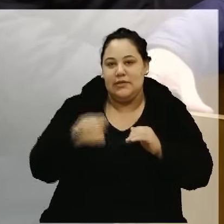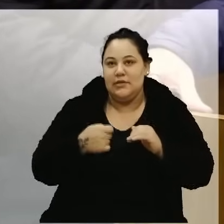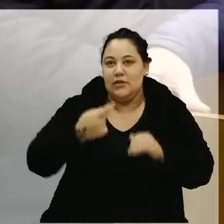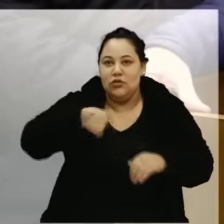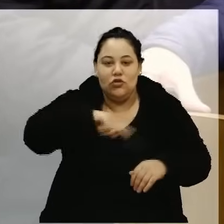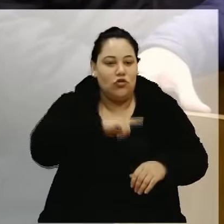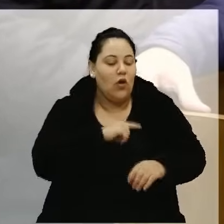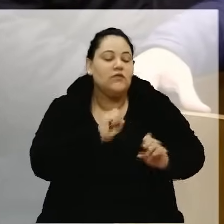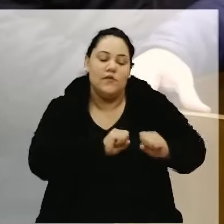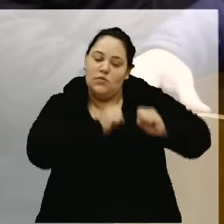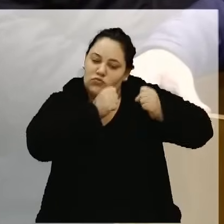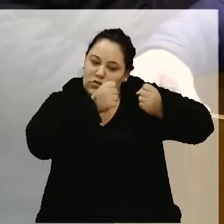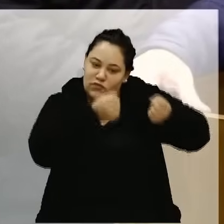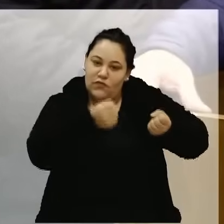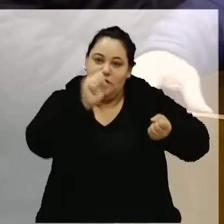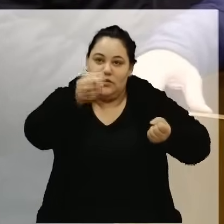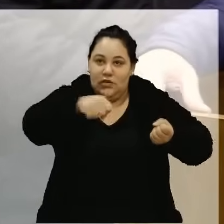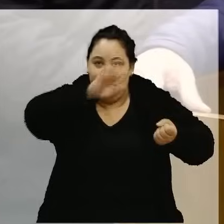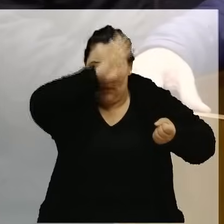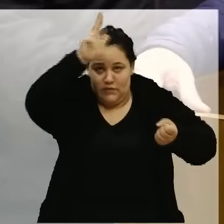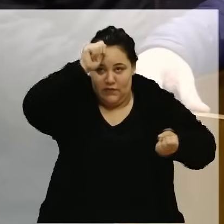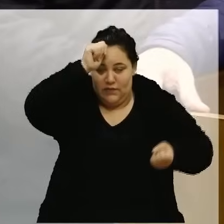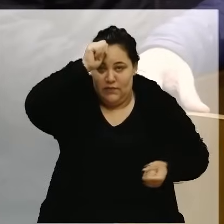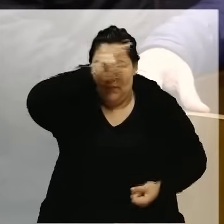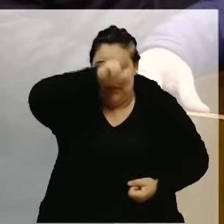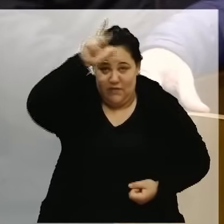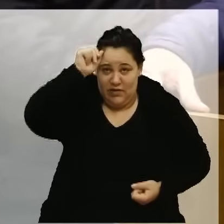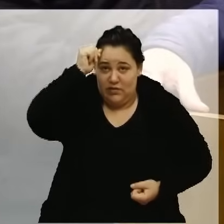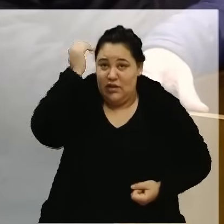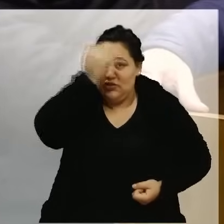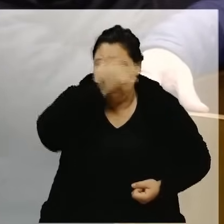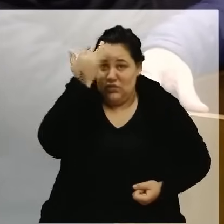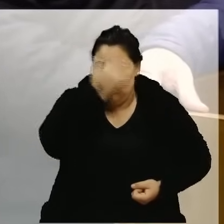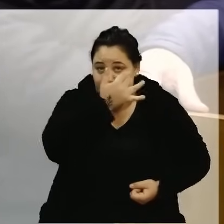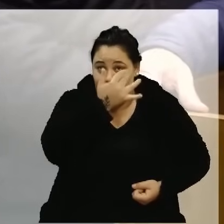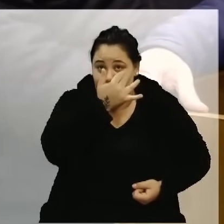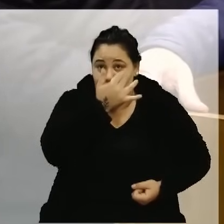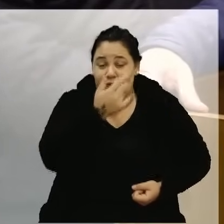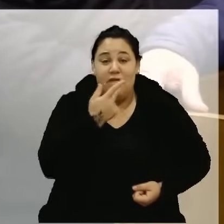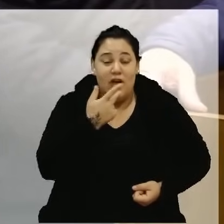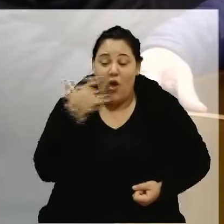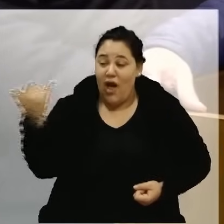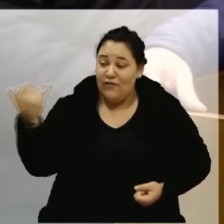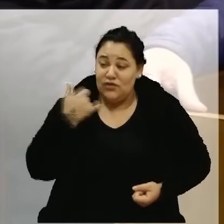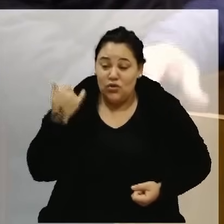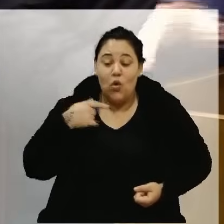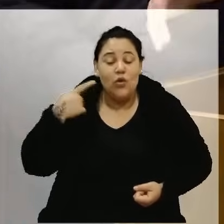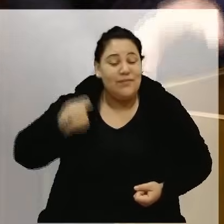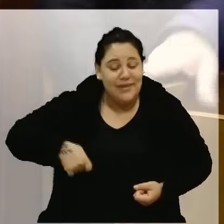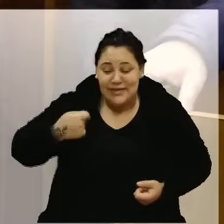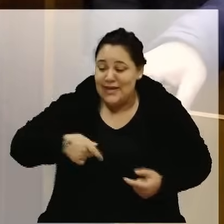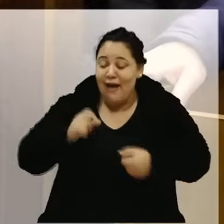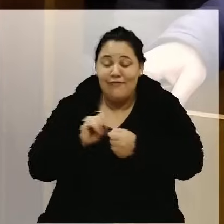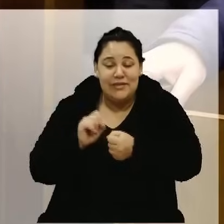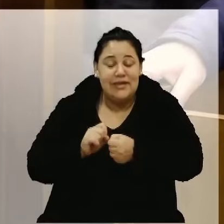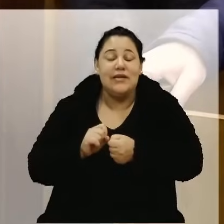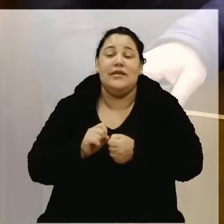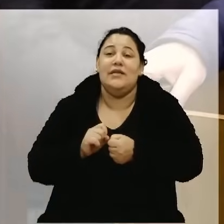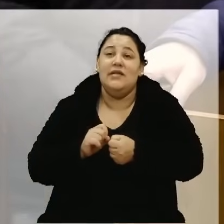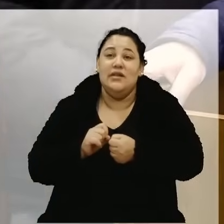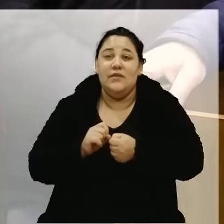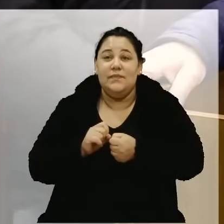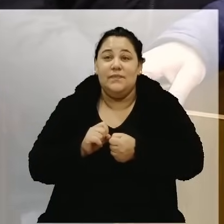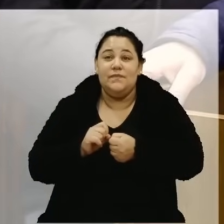medir esforços. O prefeito Adiló determinou, não meçam esforços, o que tiver que fazer. Nós estamos em